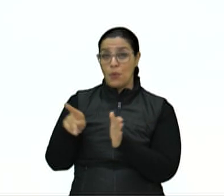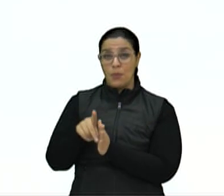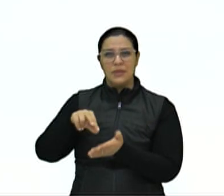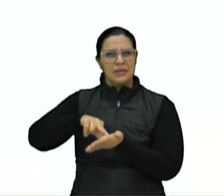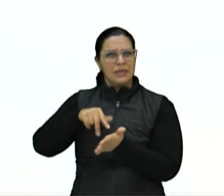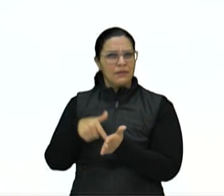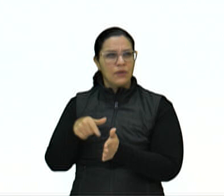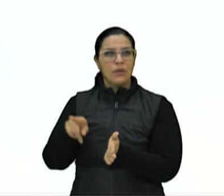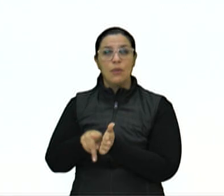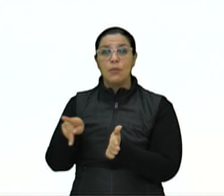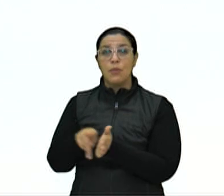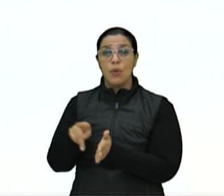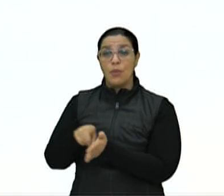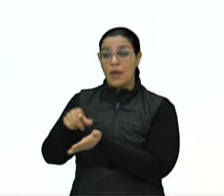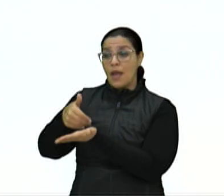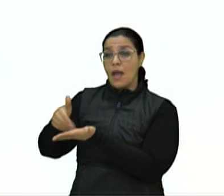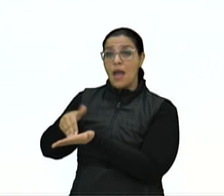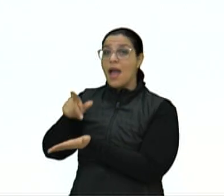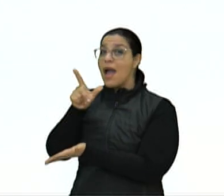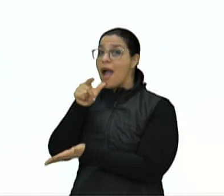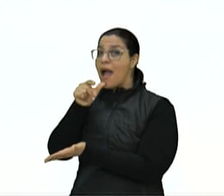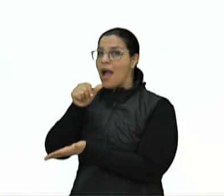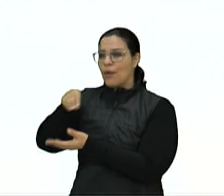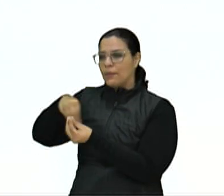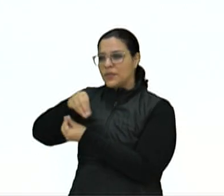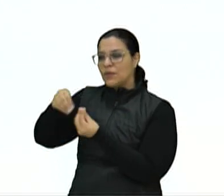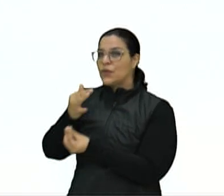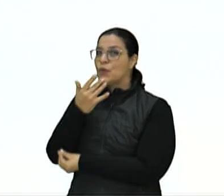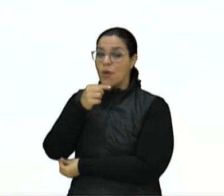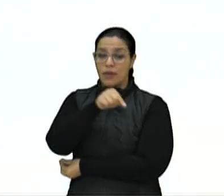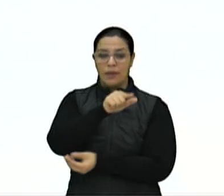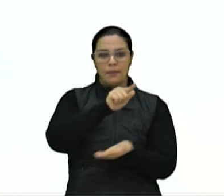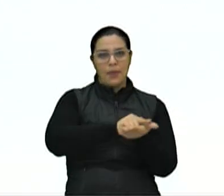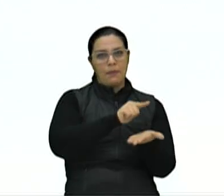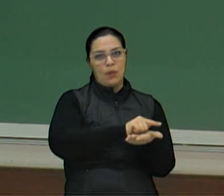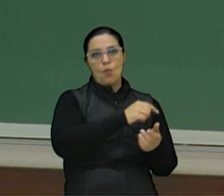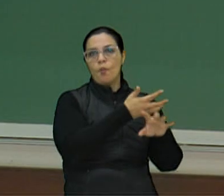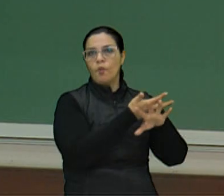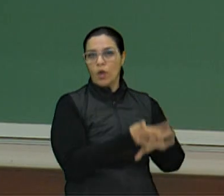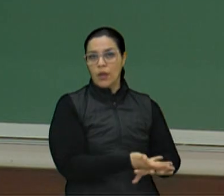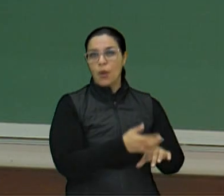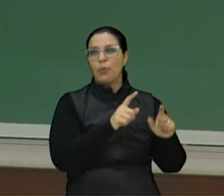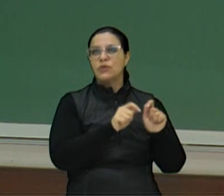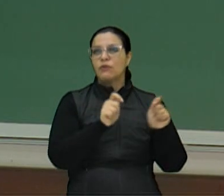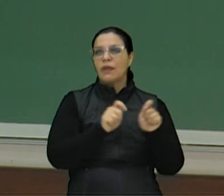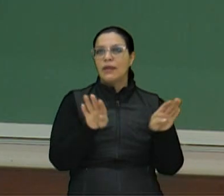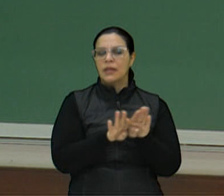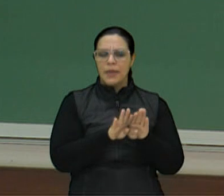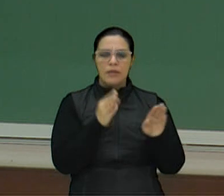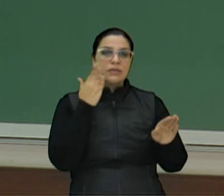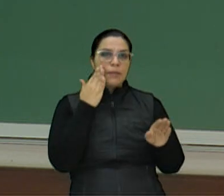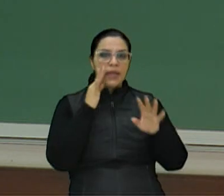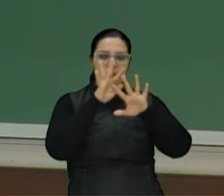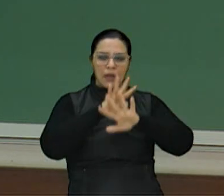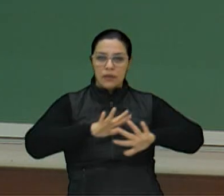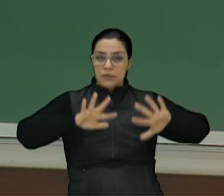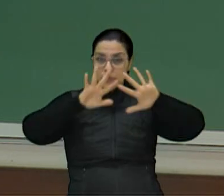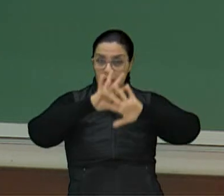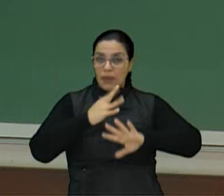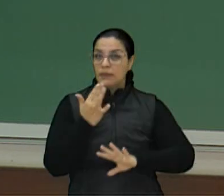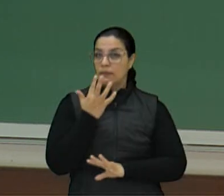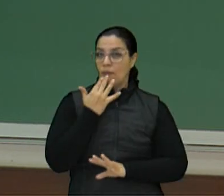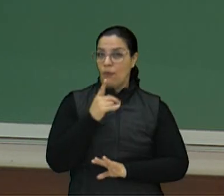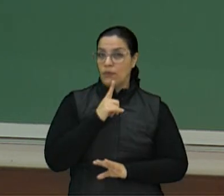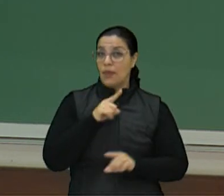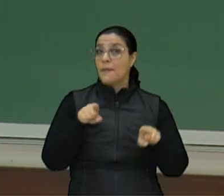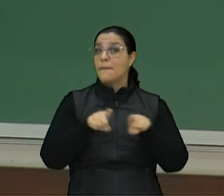seco, só o pincel está molhado com pigmento, o papel está seco, por isso é possível ter transparência na cor,